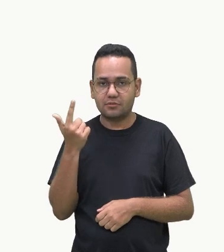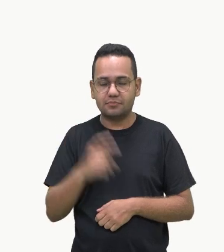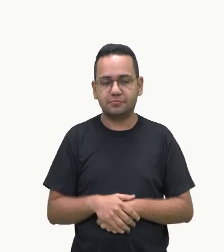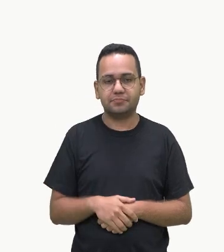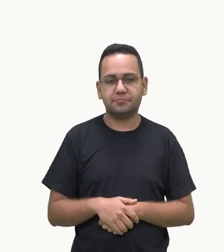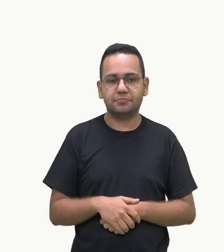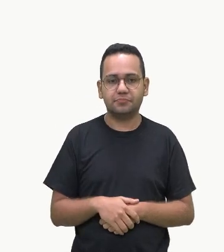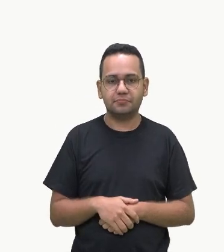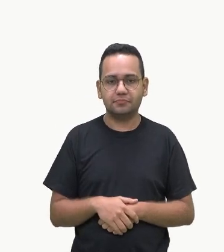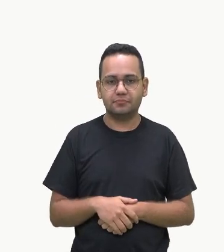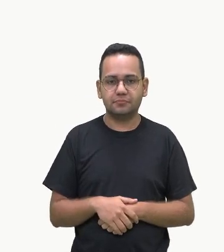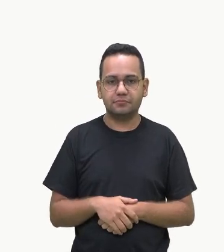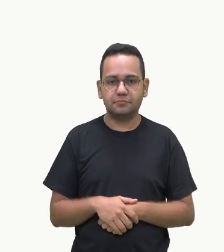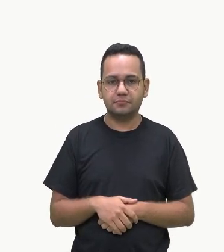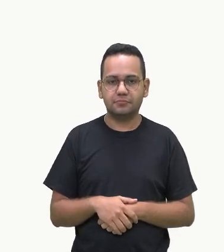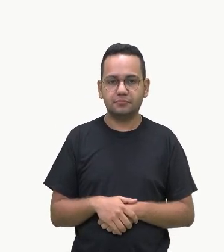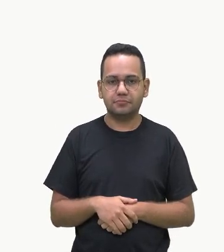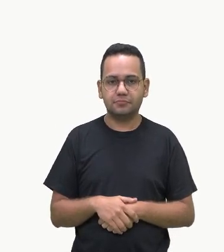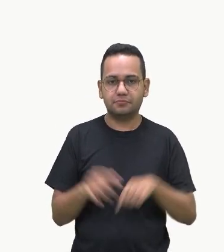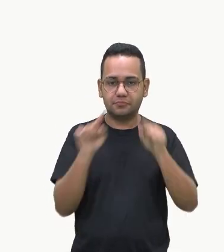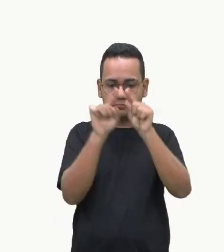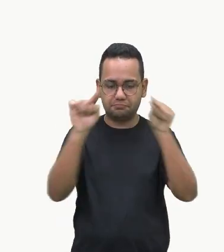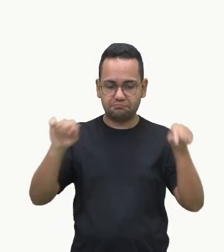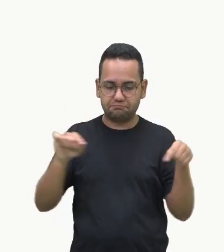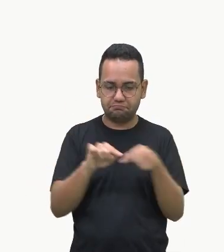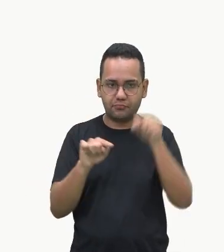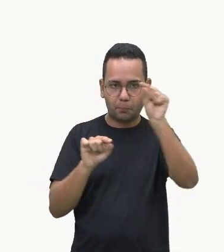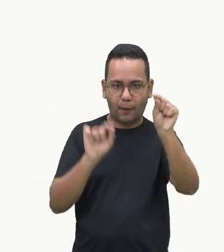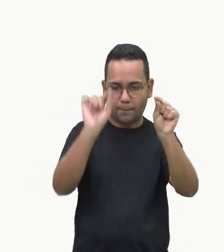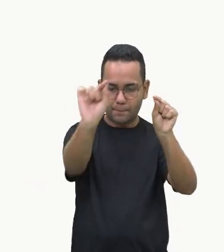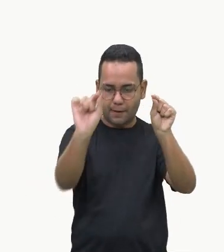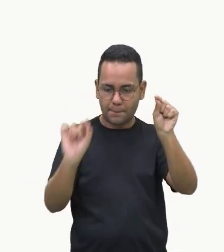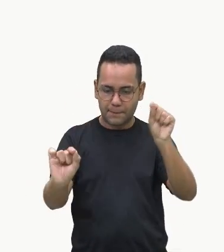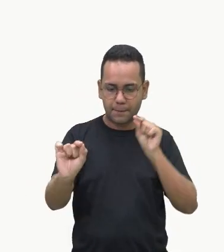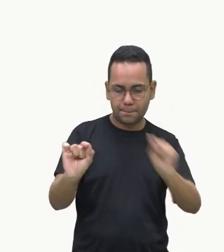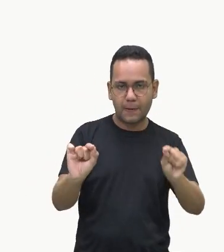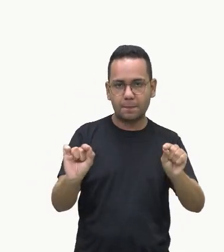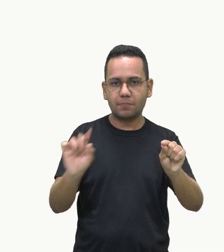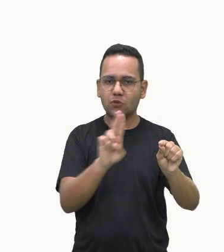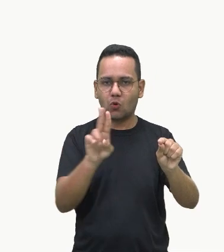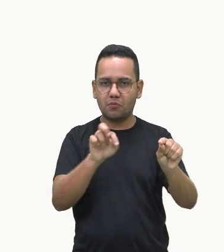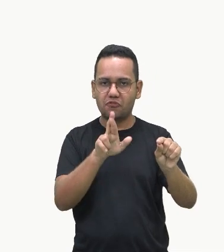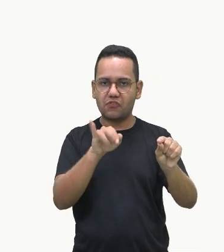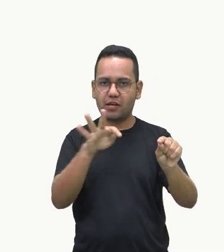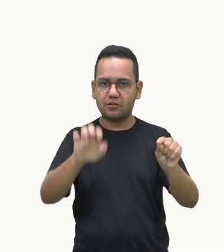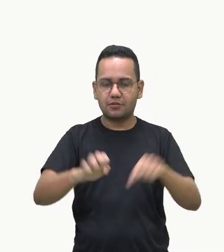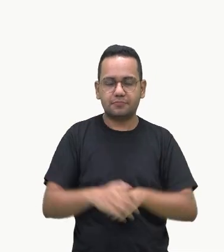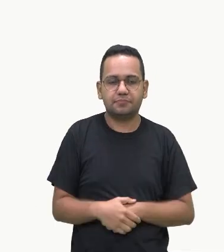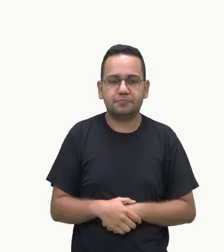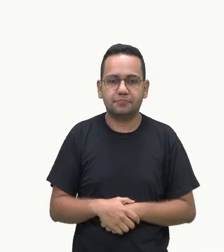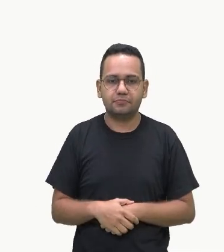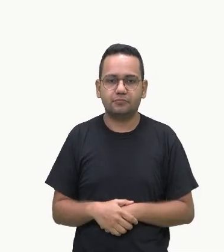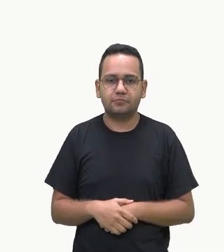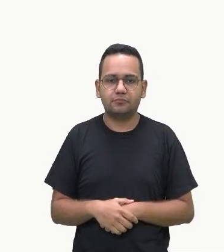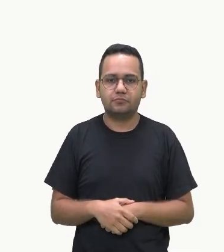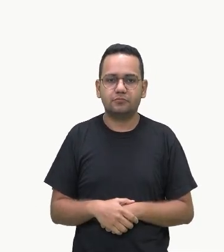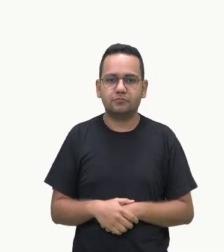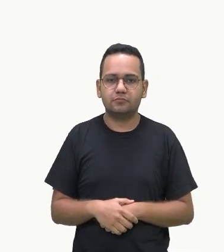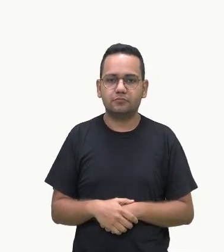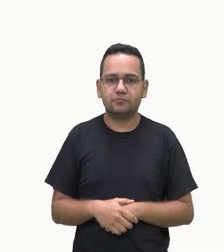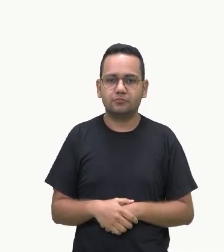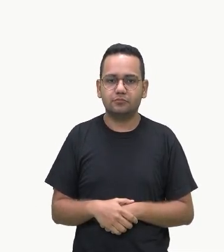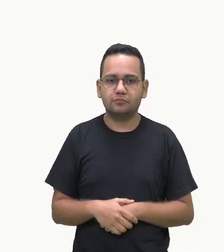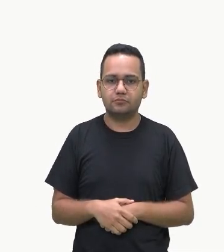aqui. Essa pontinha aí é o vértice. E não esqueça